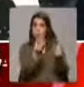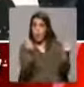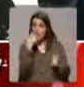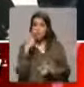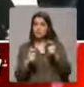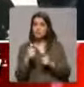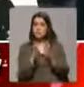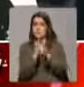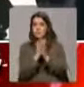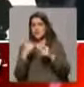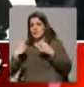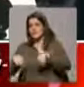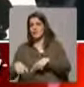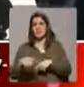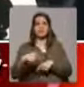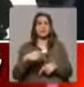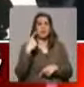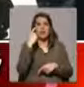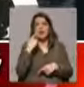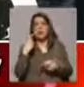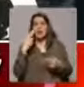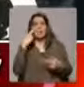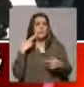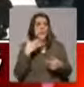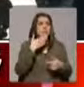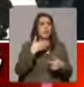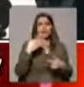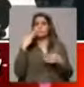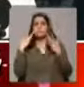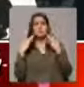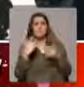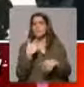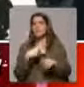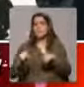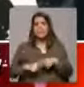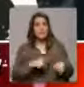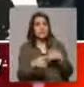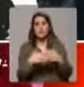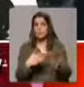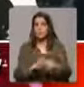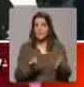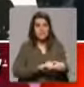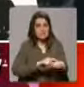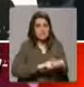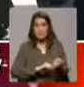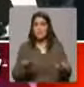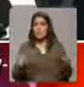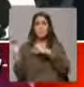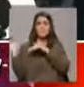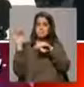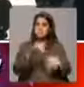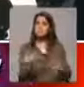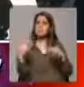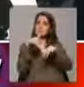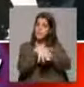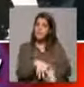credos diferentes, cores diferentes, já são dinamarqueses, uma vez que o grande fluxo de imigração para a Dinamarca veio sobretudo na